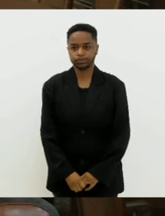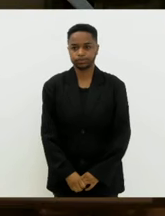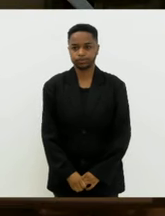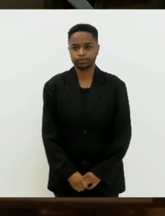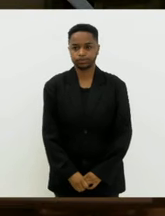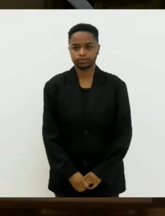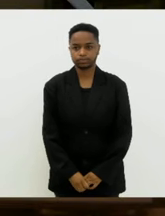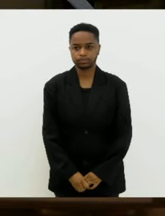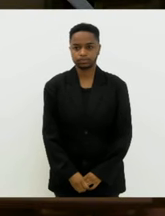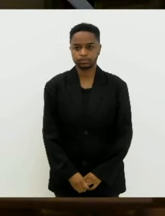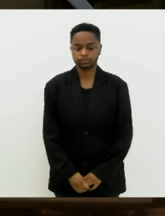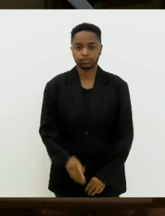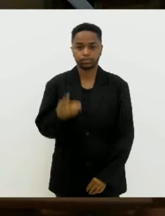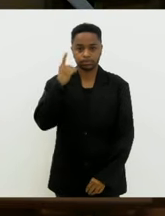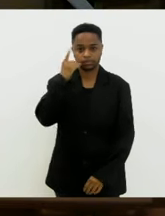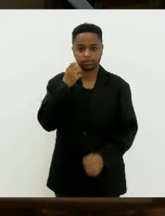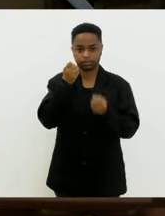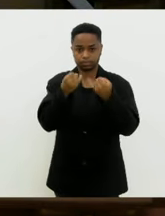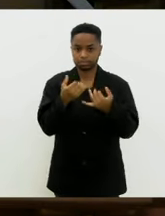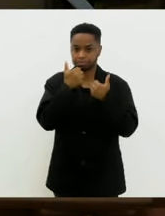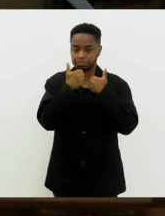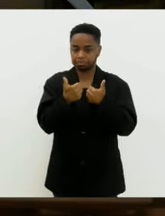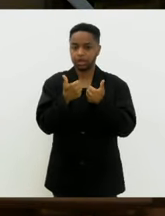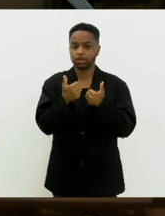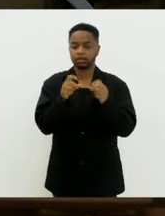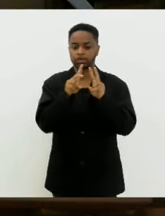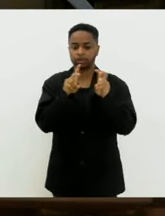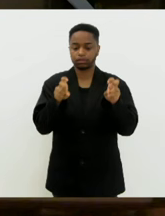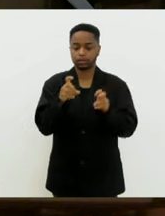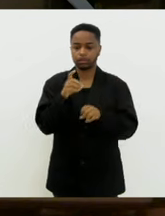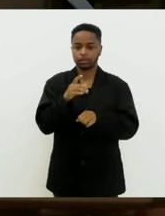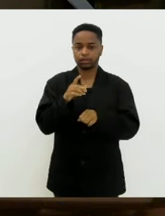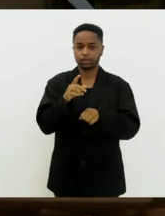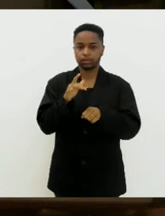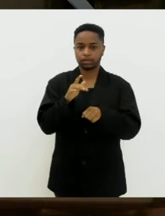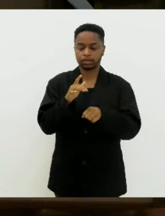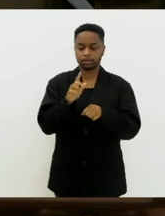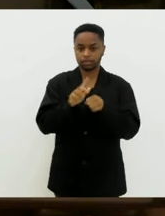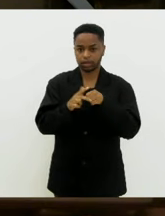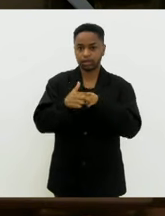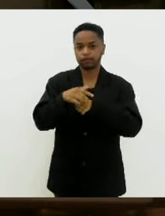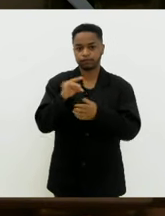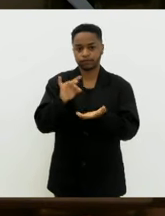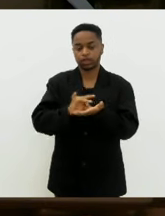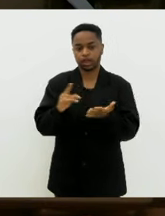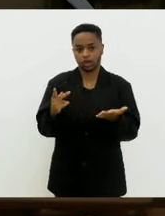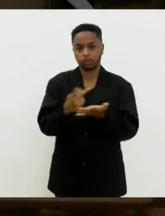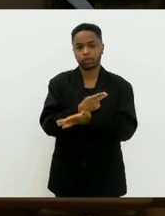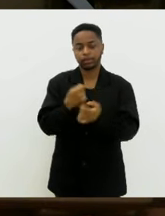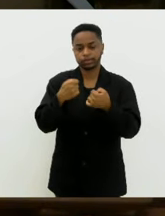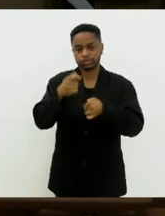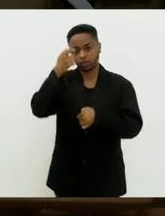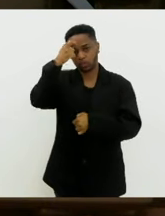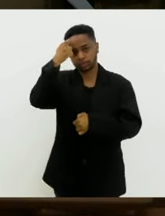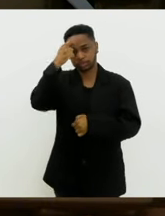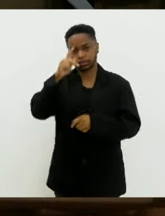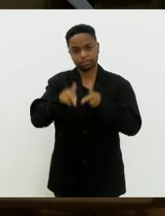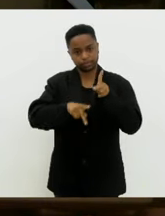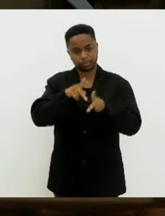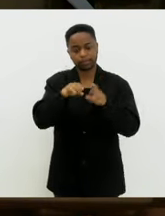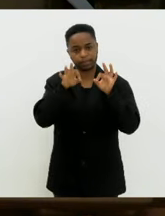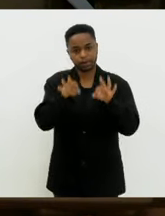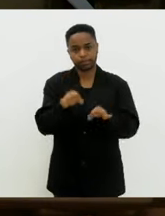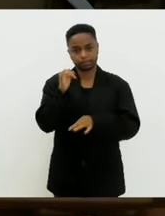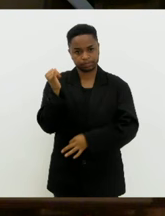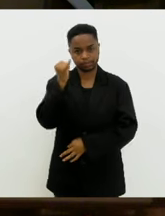Nobre deputada, colocou muito bem a questão da dengue, realmente uma epidemia que está acontecendo. A conscientização da população é primordial, né? Eu estava vendo uma